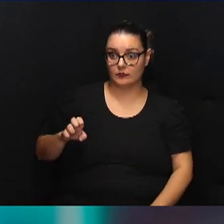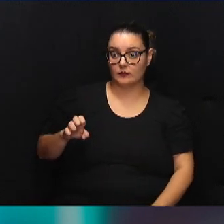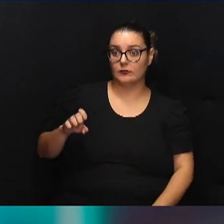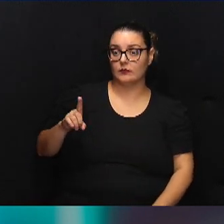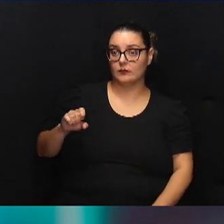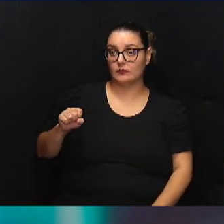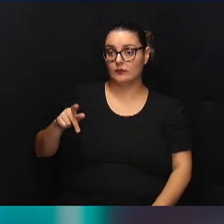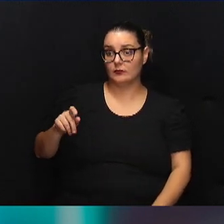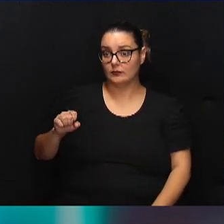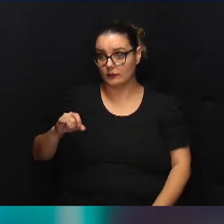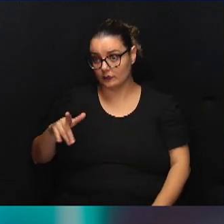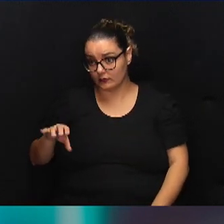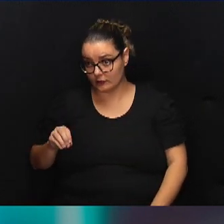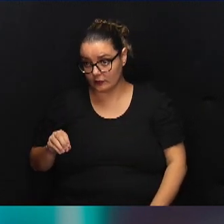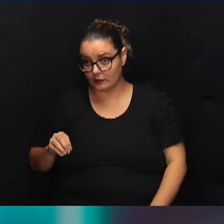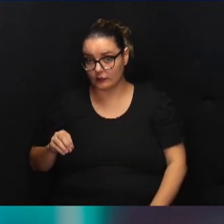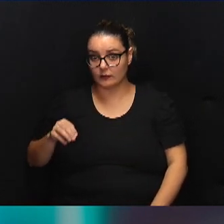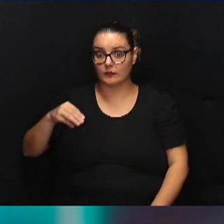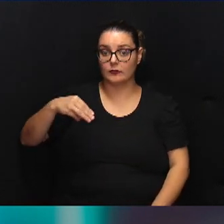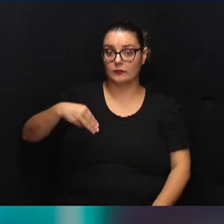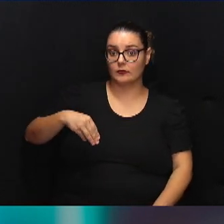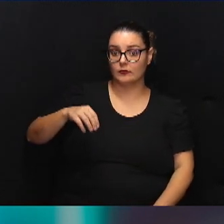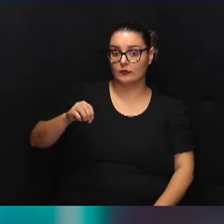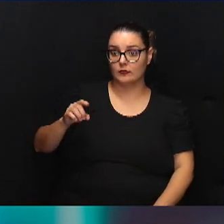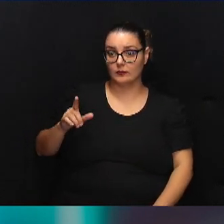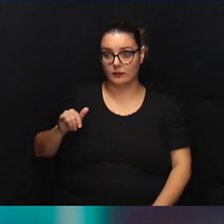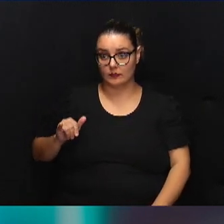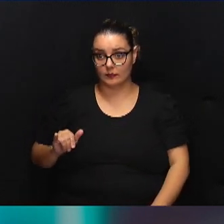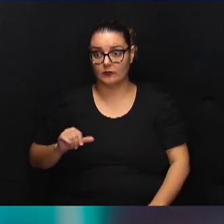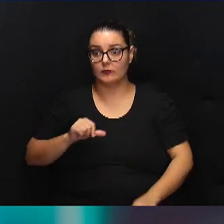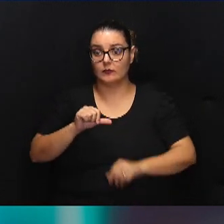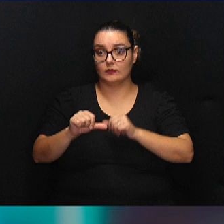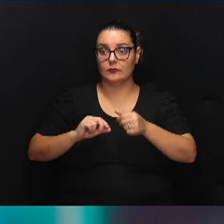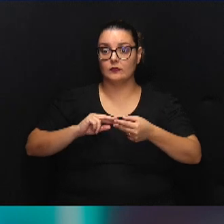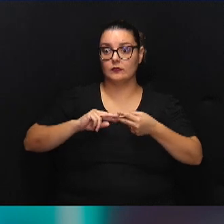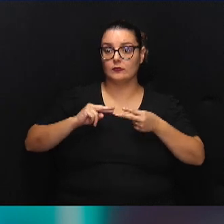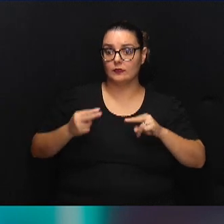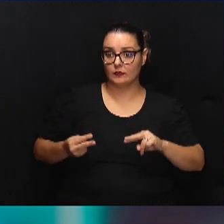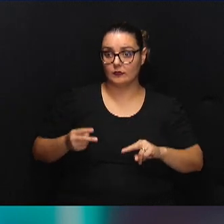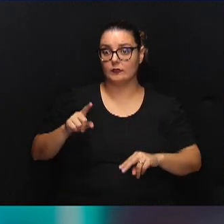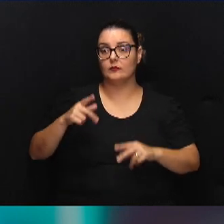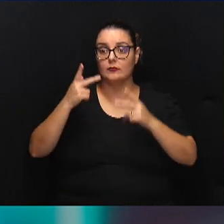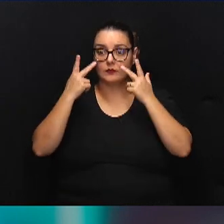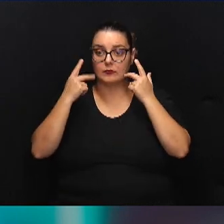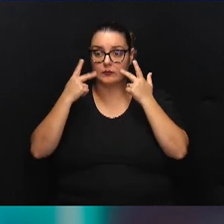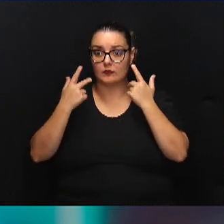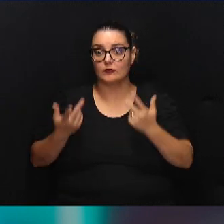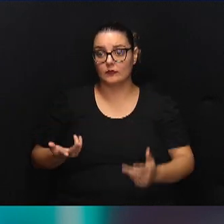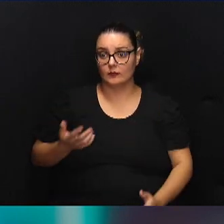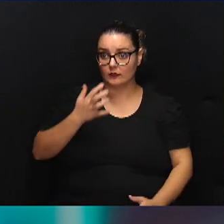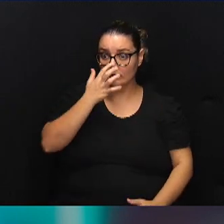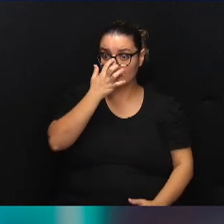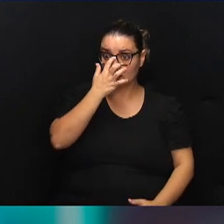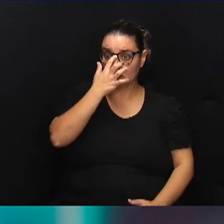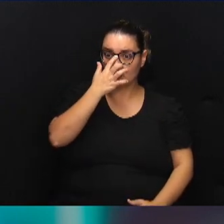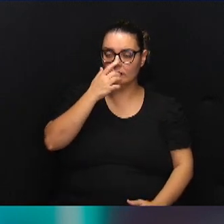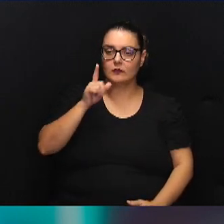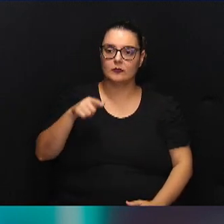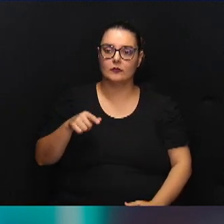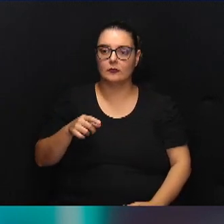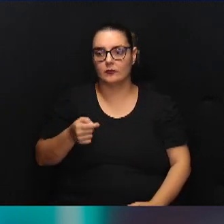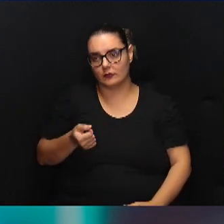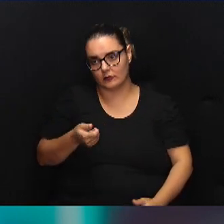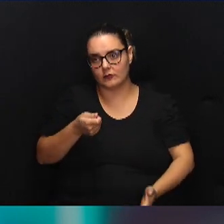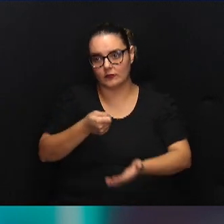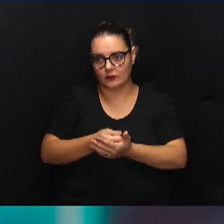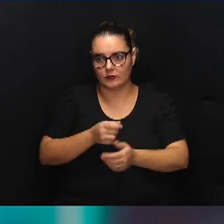tá? O MOD é uma alteração genética, é muito comum no MOD, é basicamente obrigatório, depois